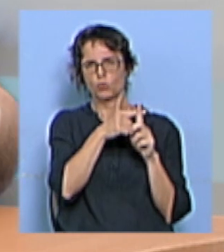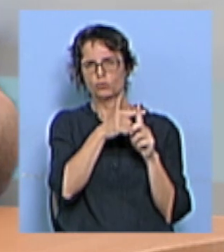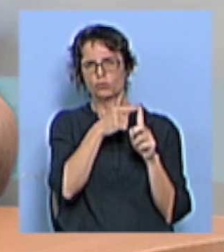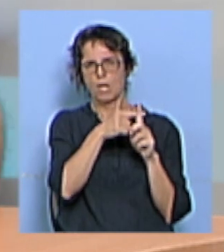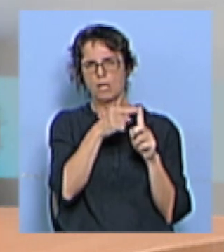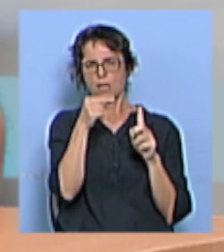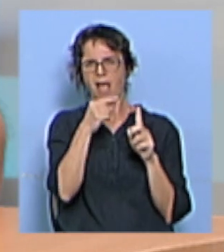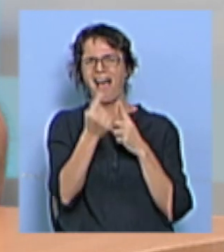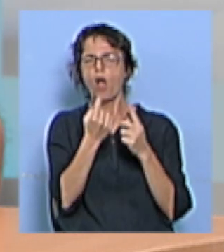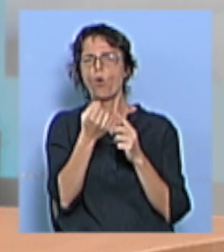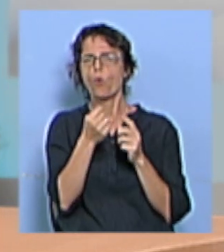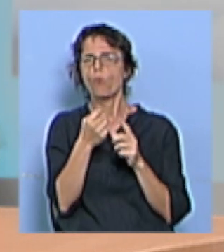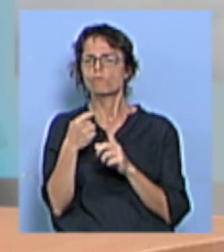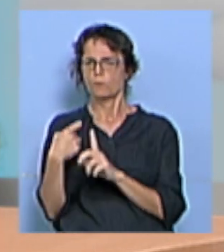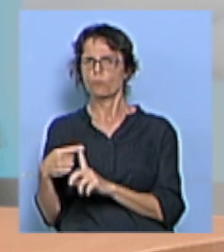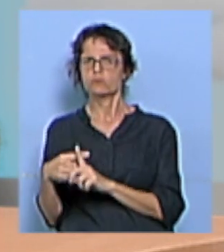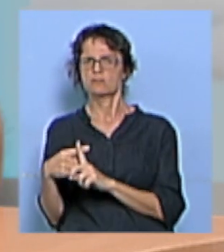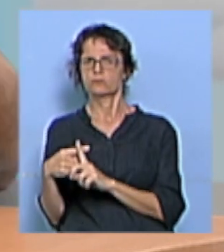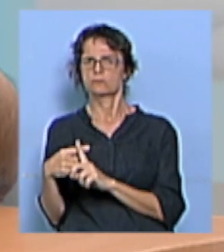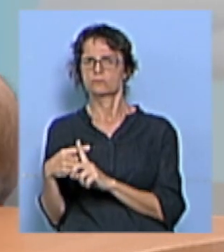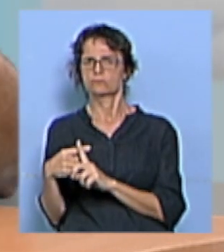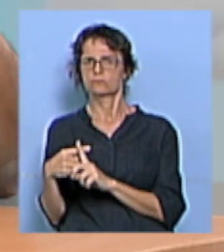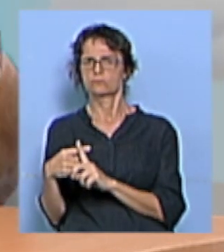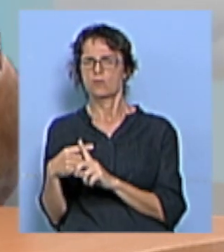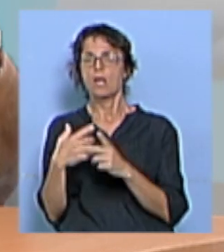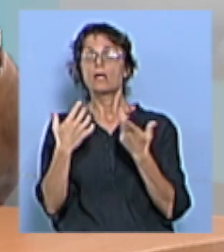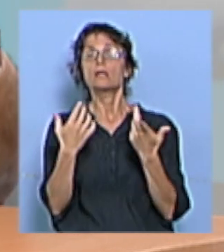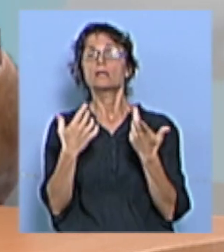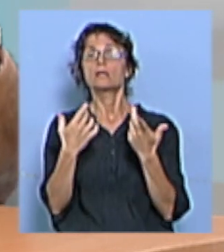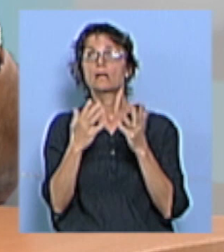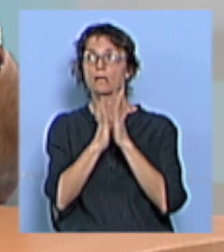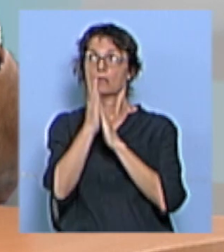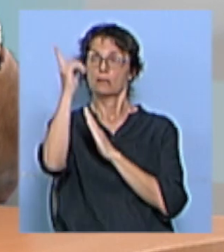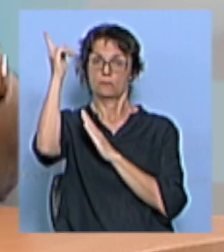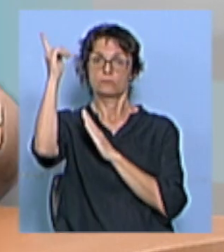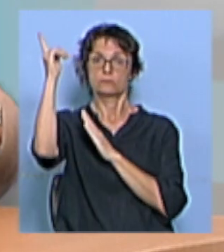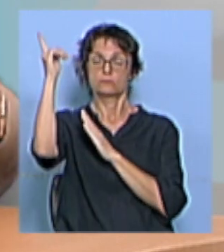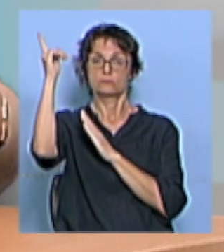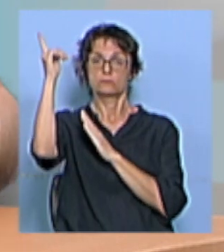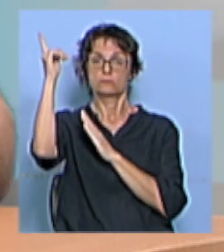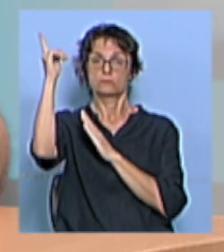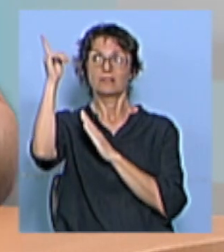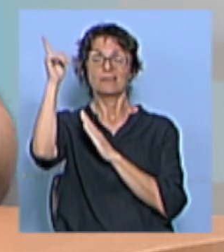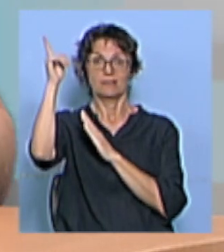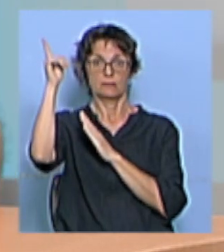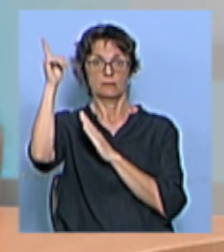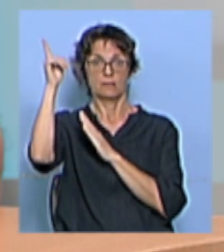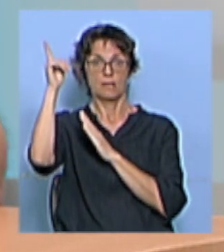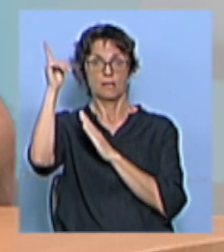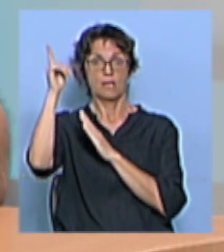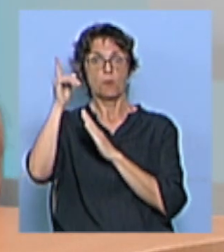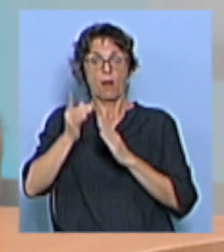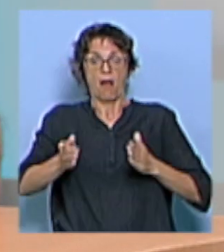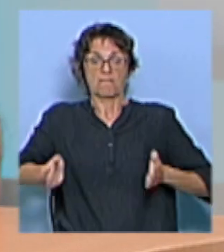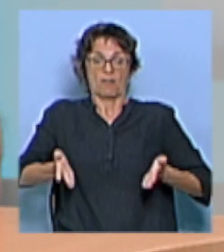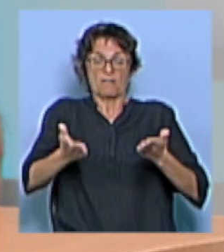que Jesus quis foi a cruz, e até que Deus Pai é que empurrou Jesus